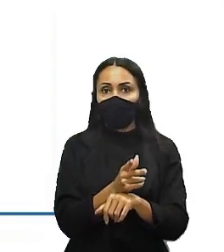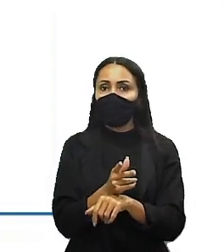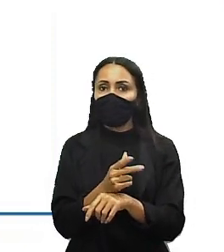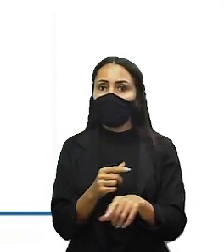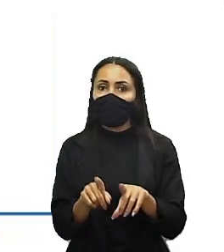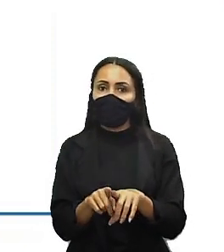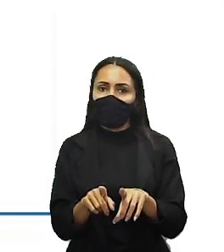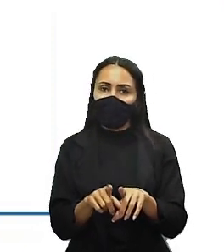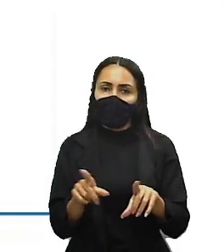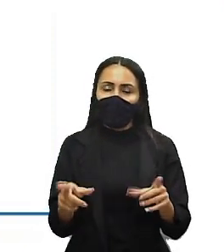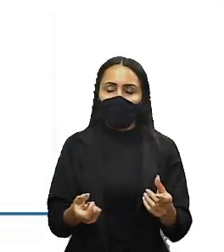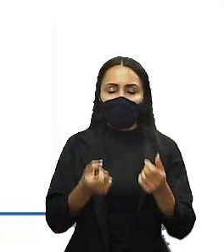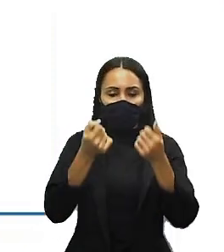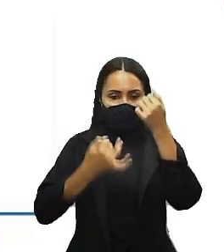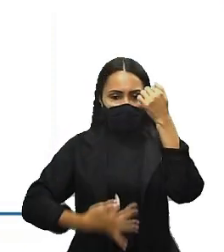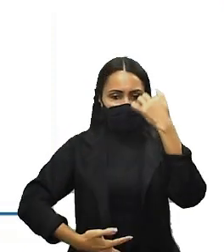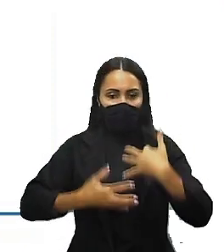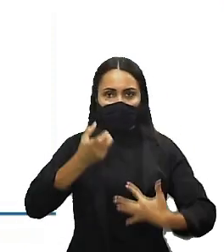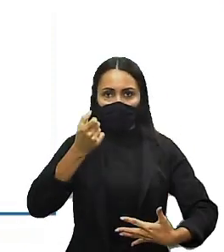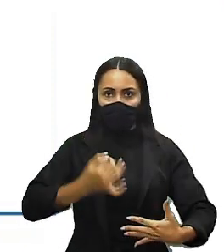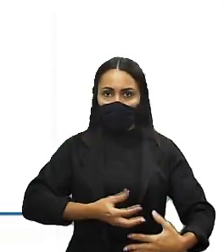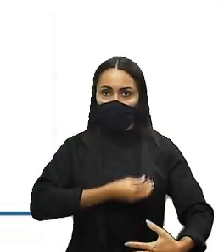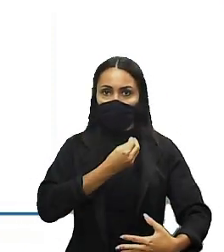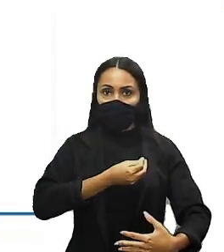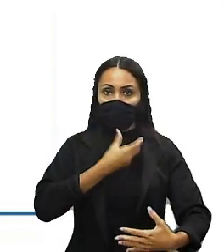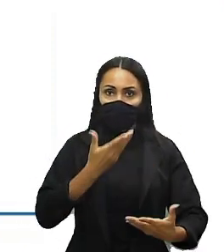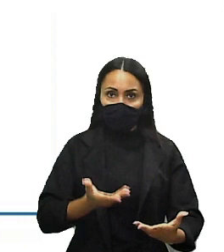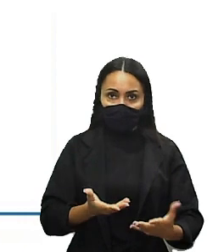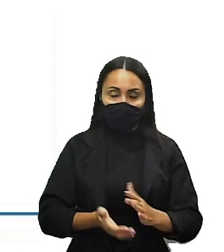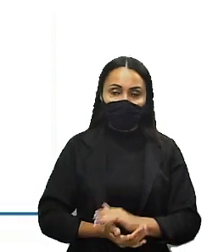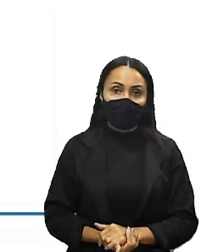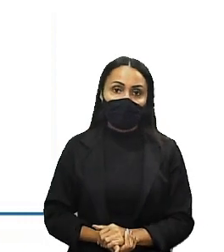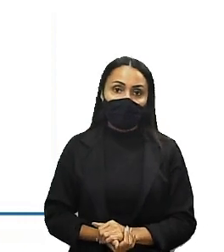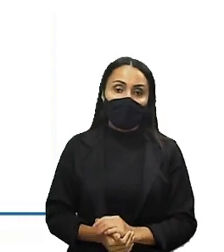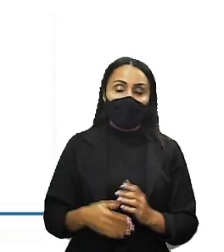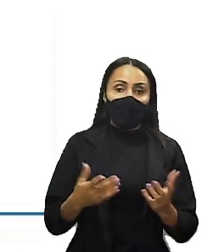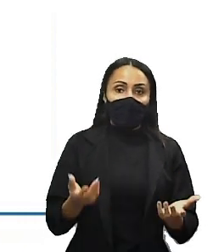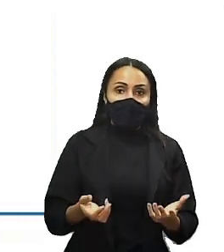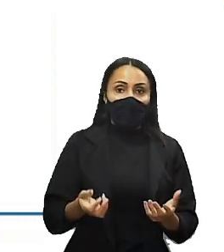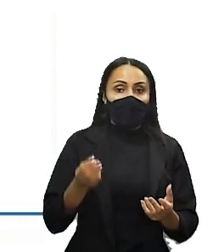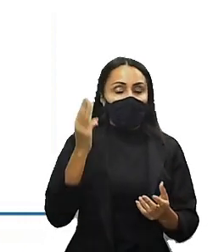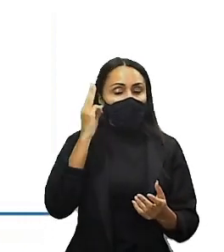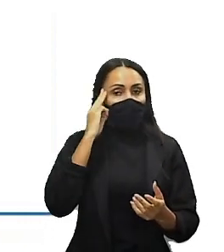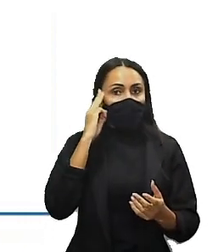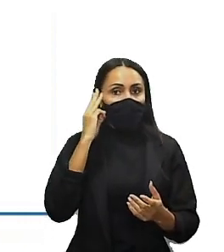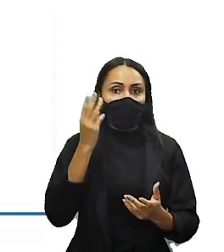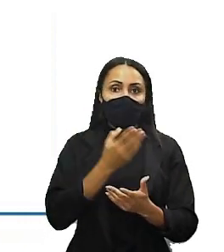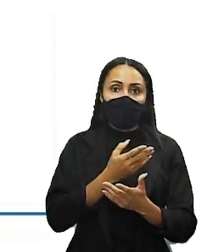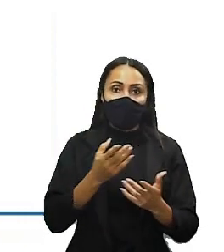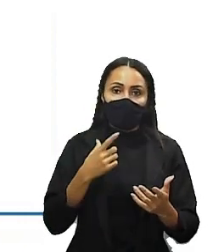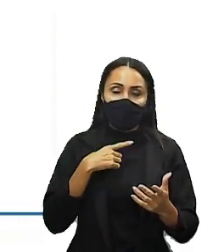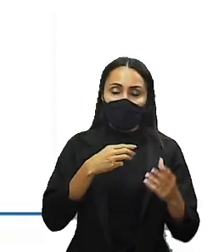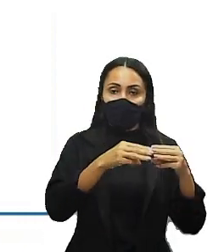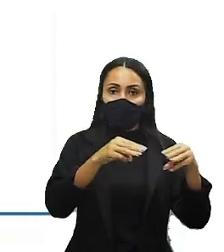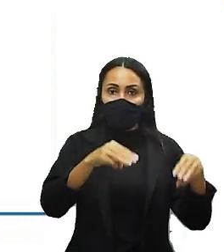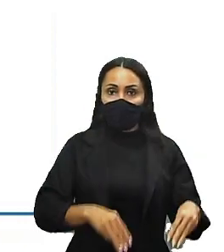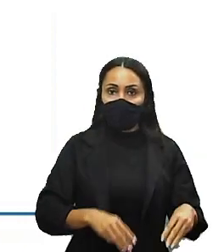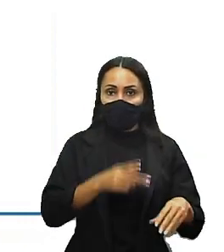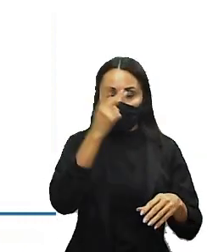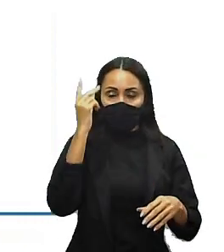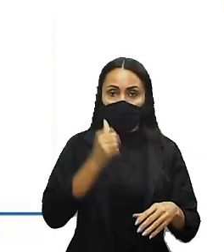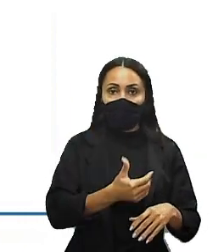mesmo desses relatos textuais dessas pessoas. E essas memórias elas são pensadas e defendidas pelo Museu da Pessoa